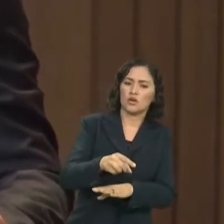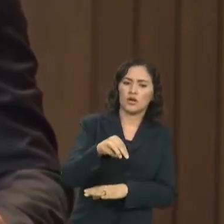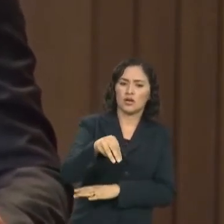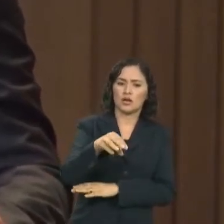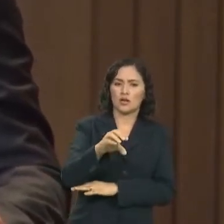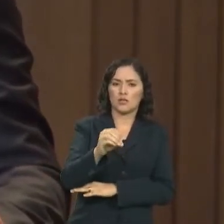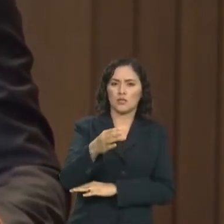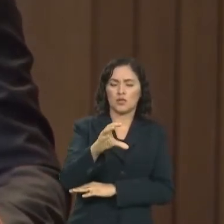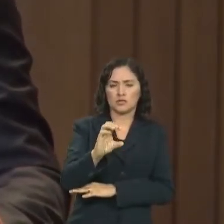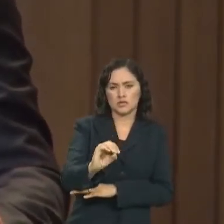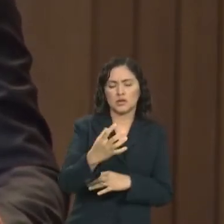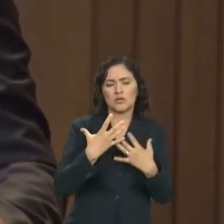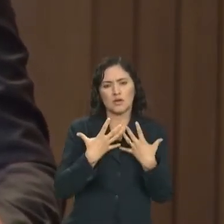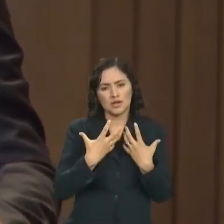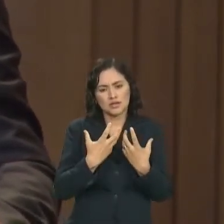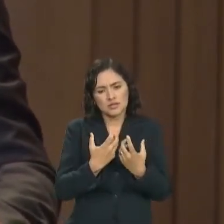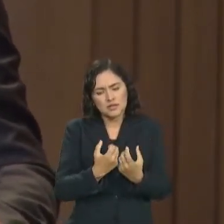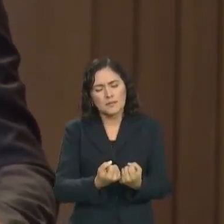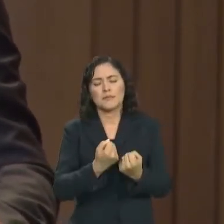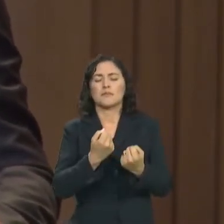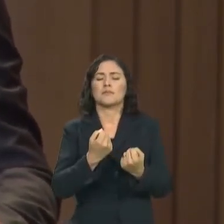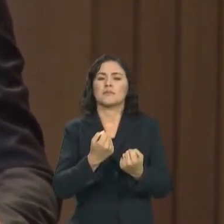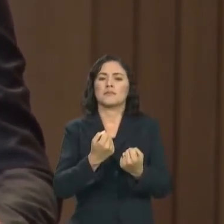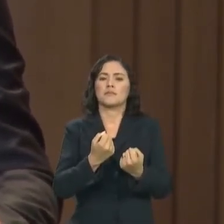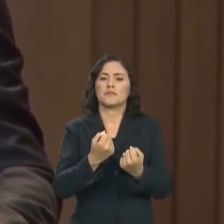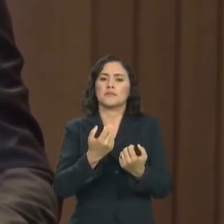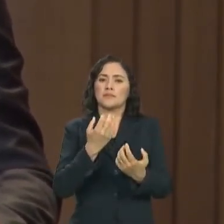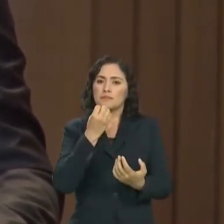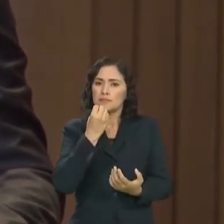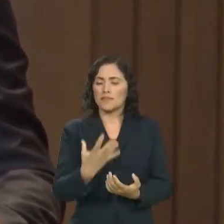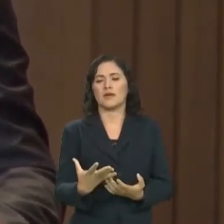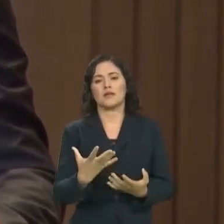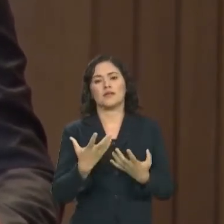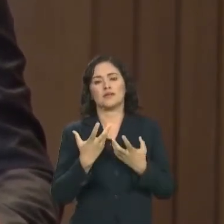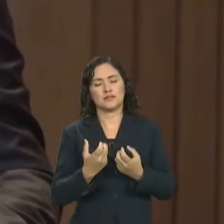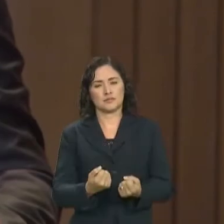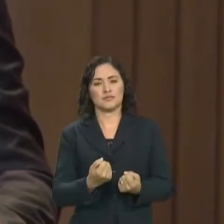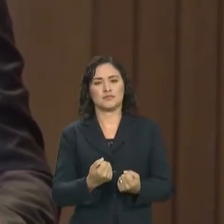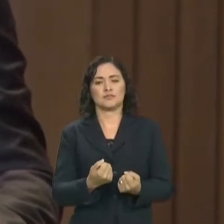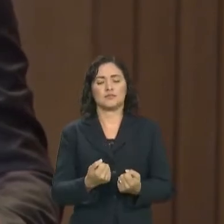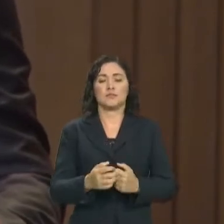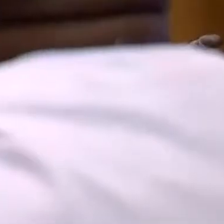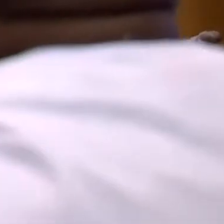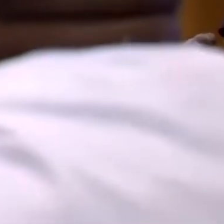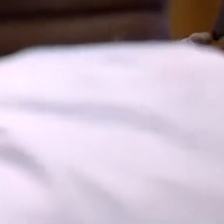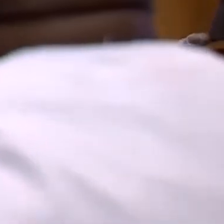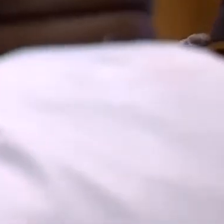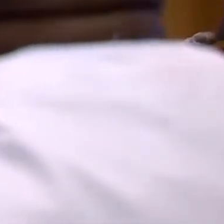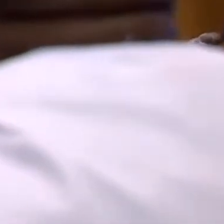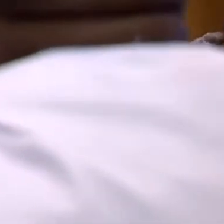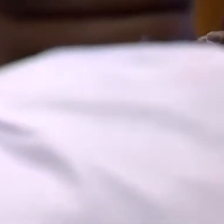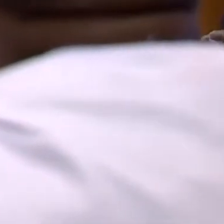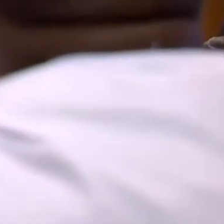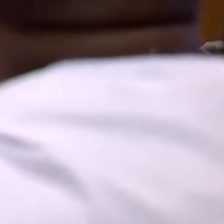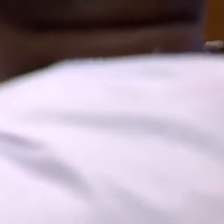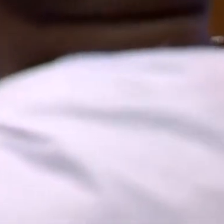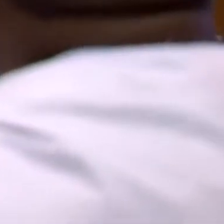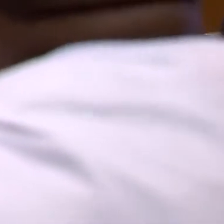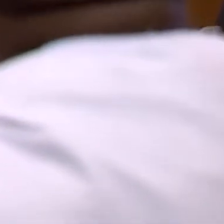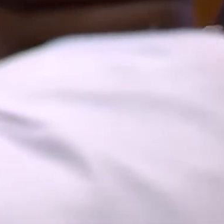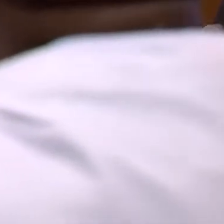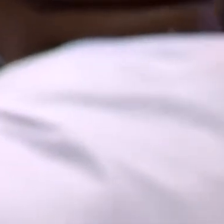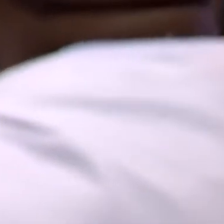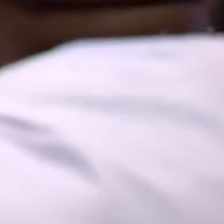do Legislativo usou a tribuna do Parlamento Maranhense para repercutir as graves denúncias trazidas pelos